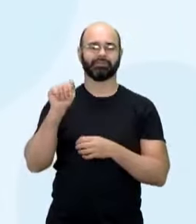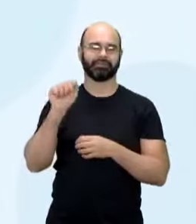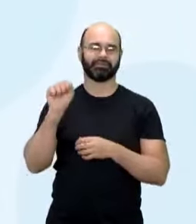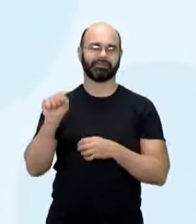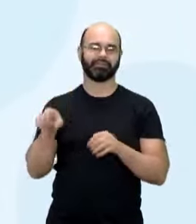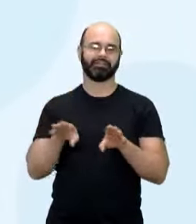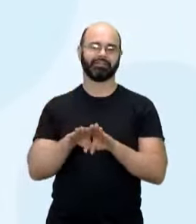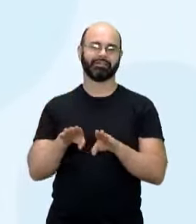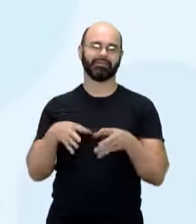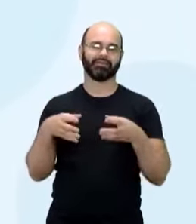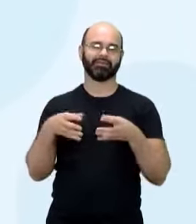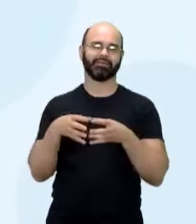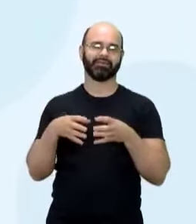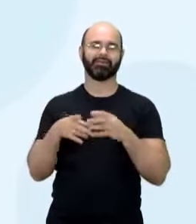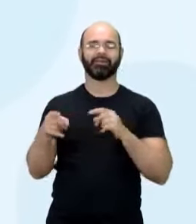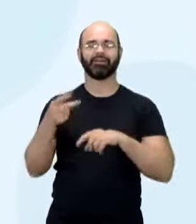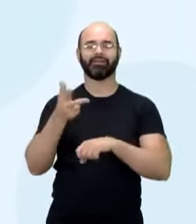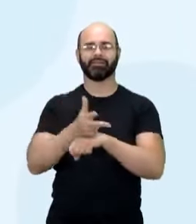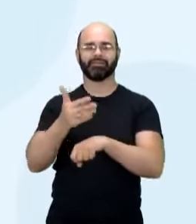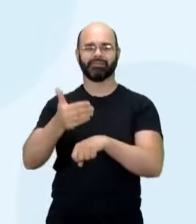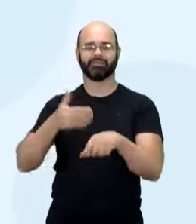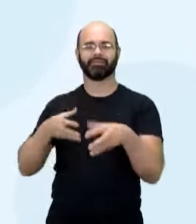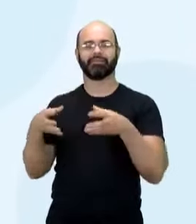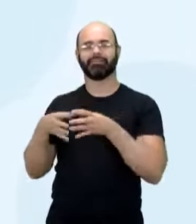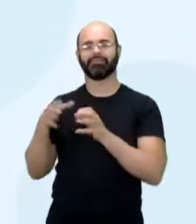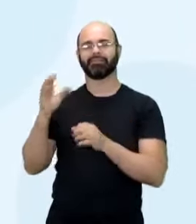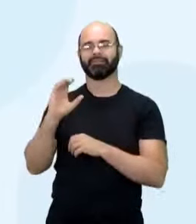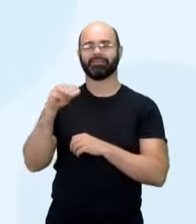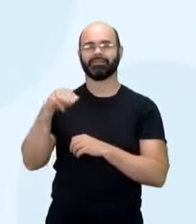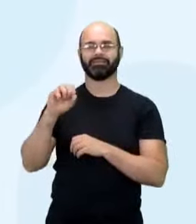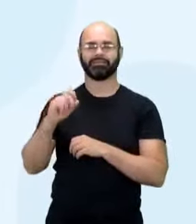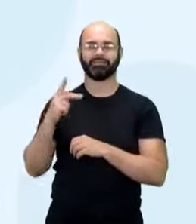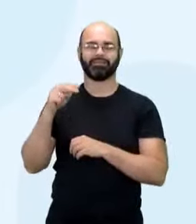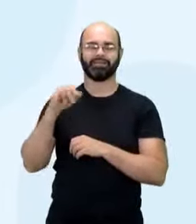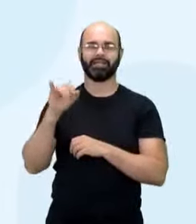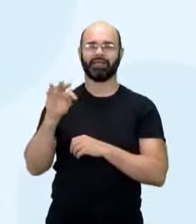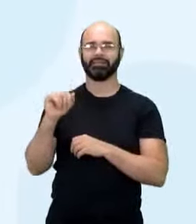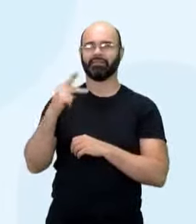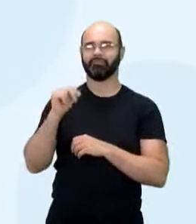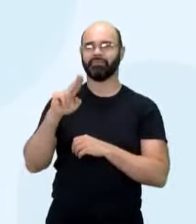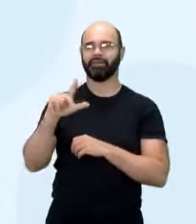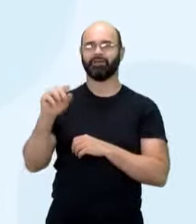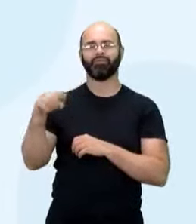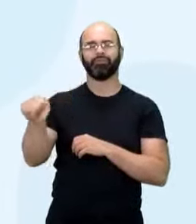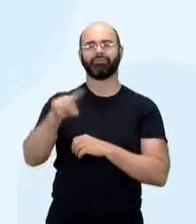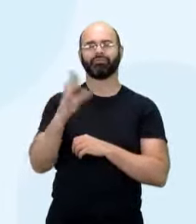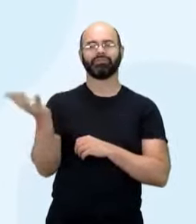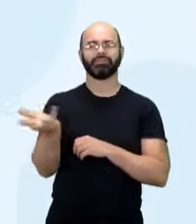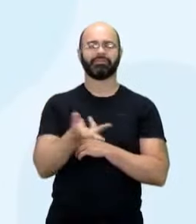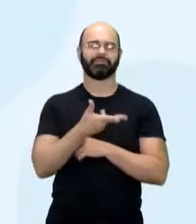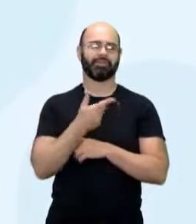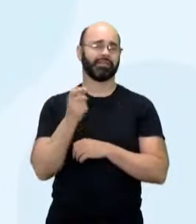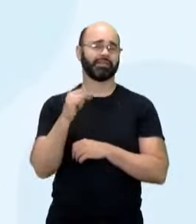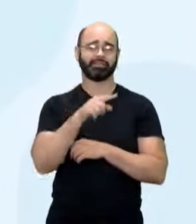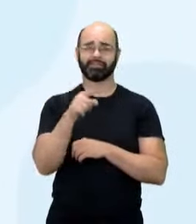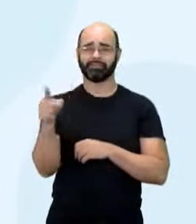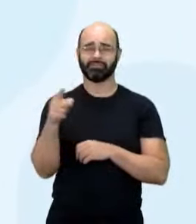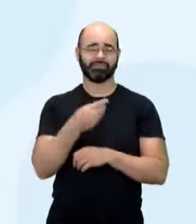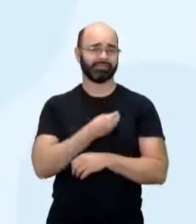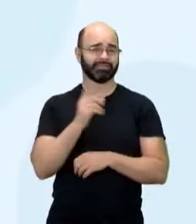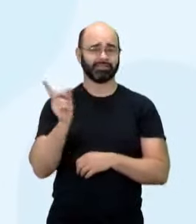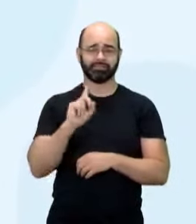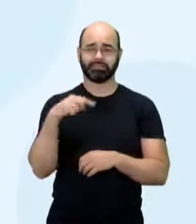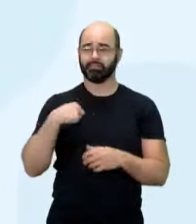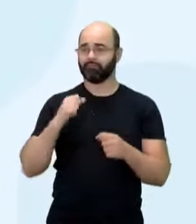trabalhamos juntos, produção do CMSP, Lita, Paulo, todo mundo, vocês são demais. Sem vocês eu não